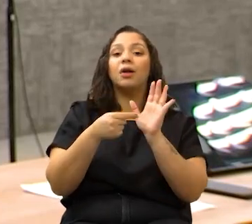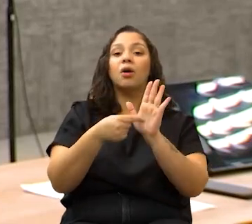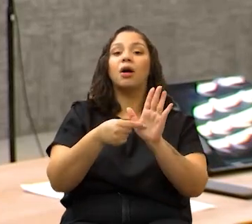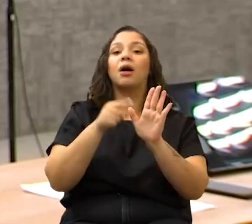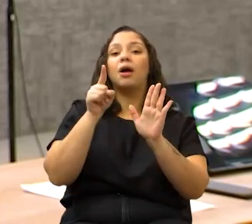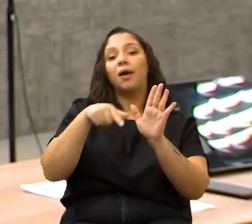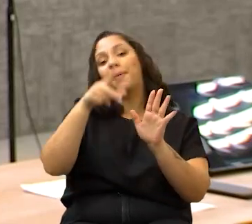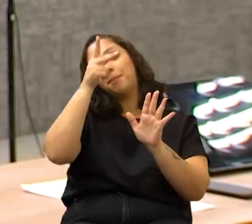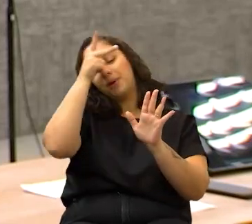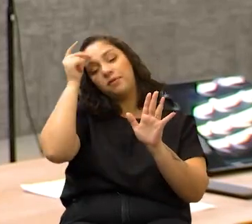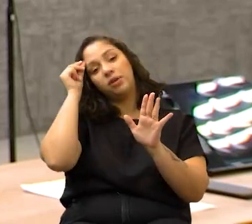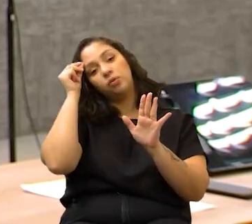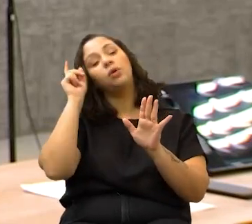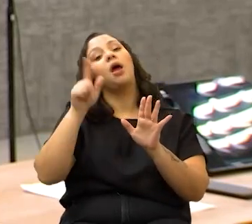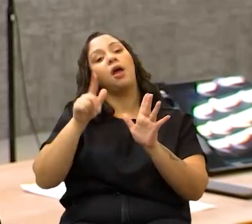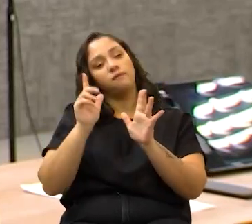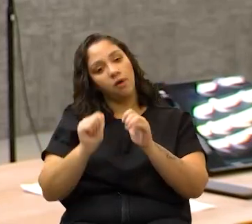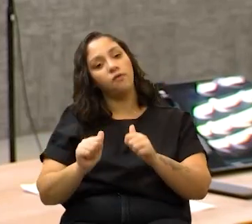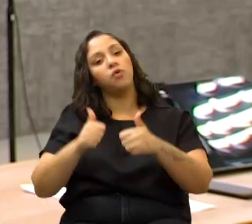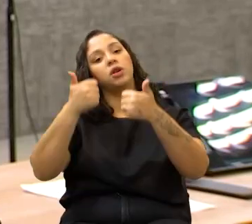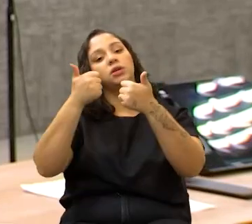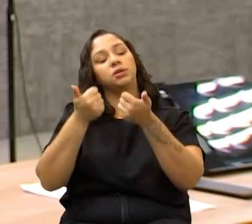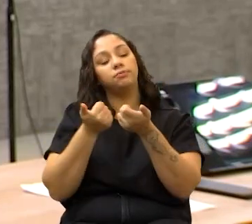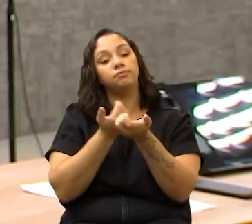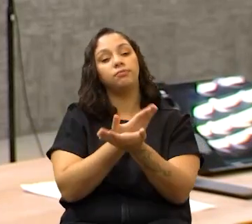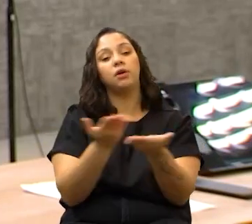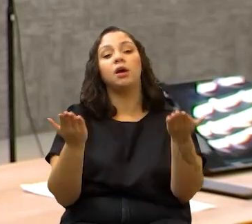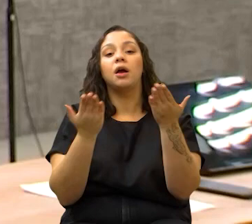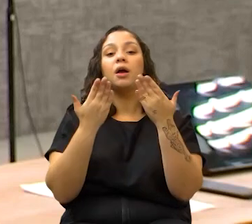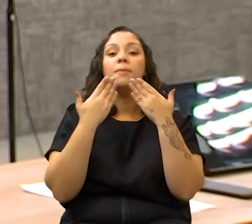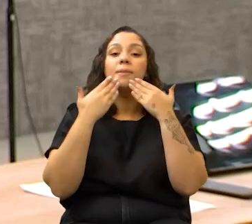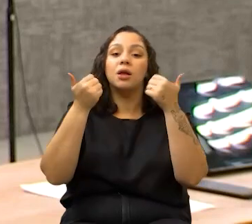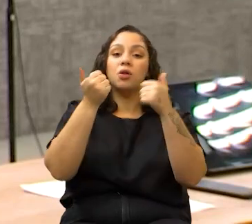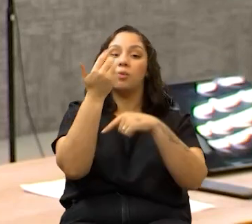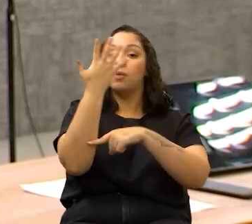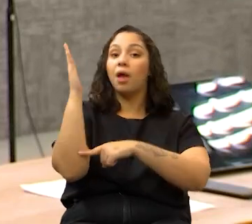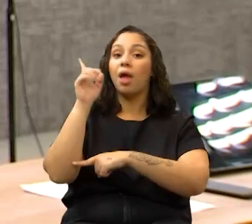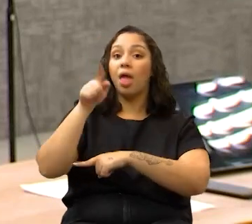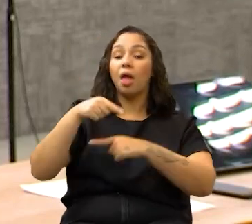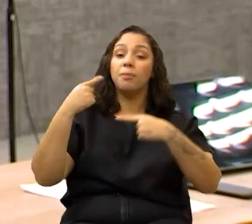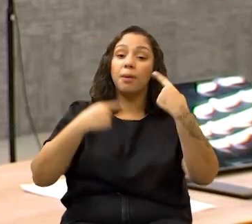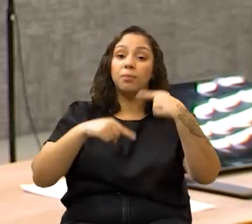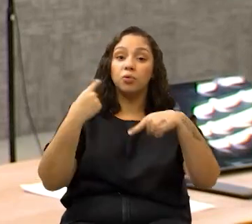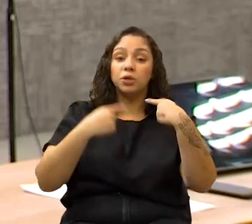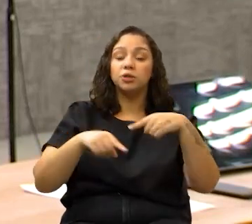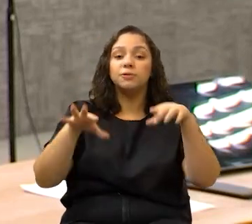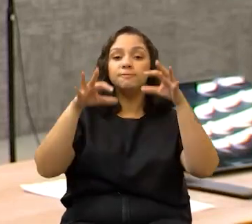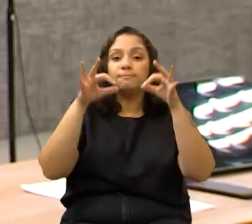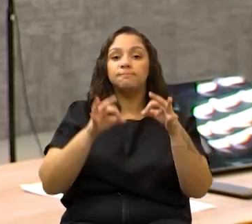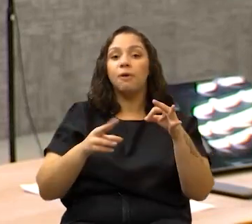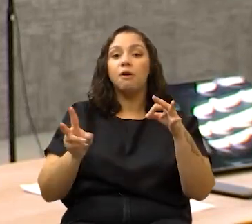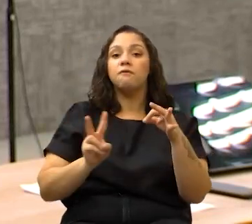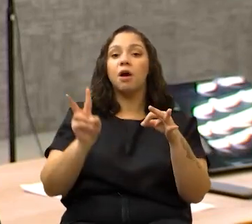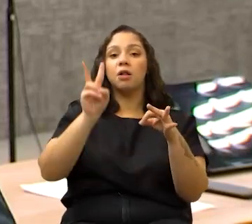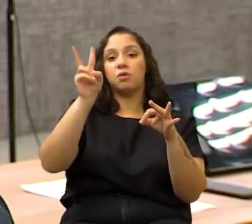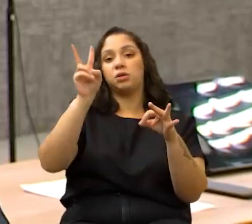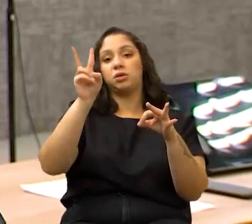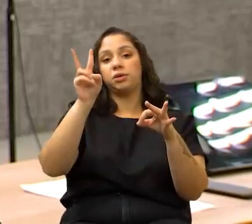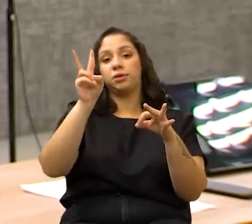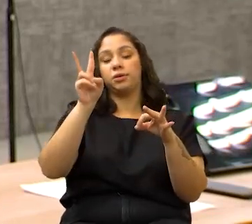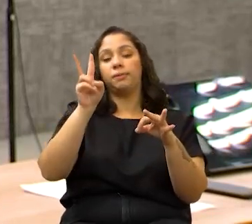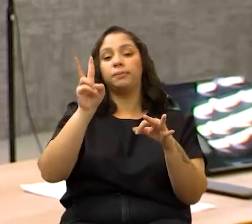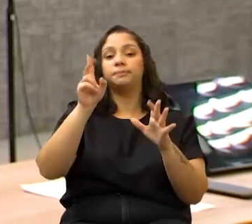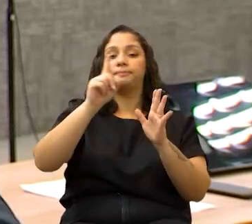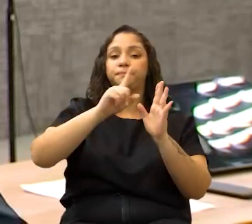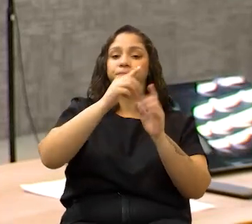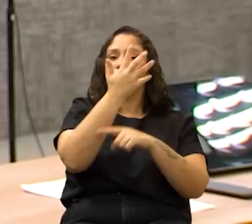acho que sim, isso vem favorecer, vem contribuir para a não agressão ao meio ambiente. Uma política, né, que realmente valoriza, né, o